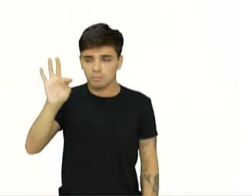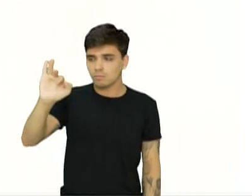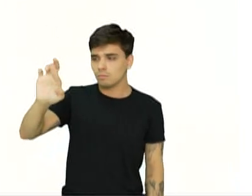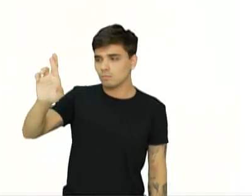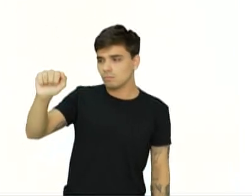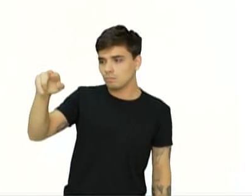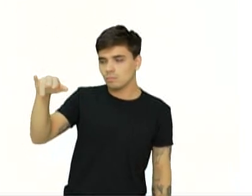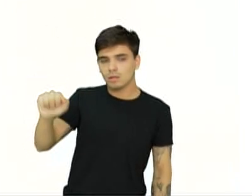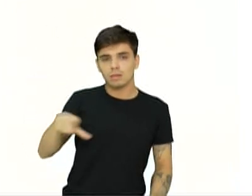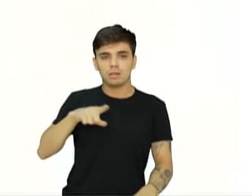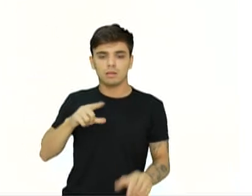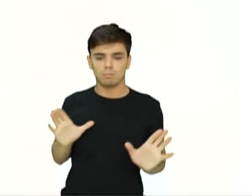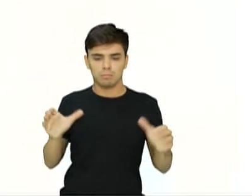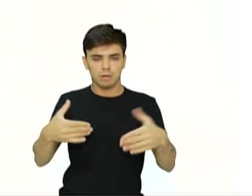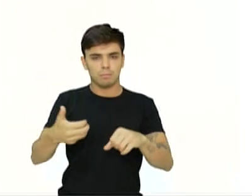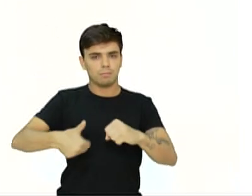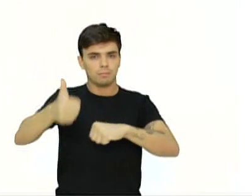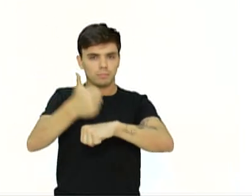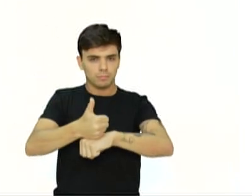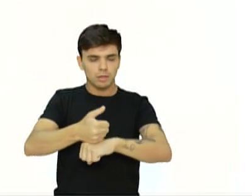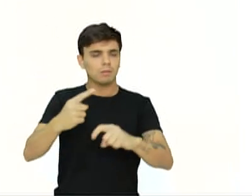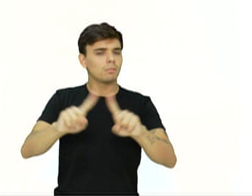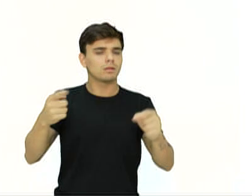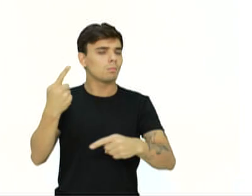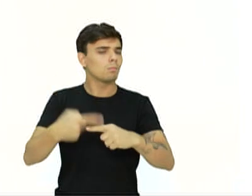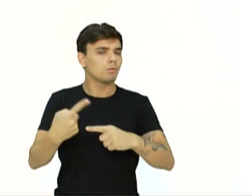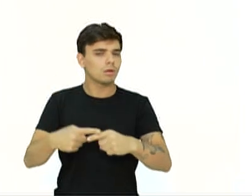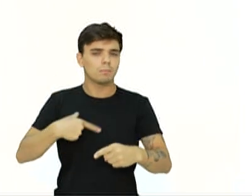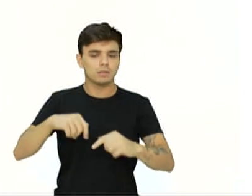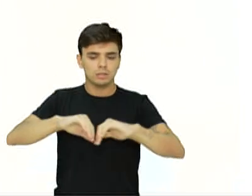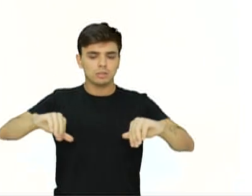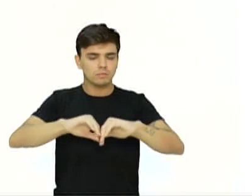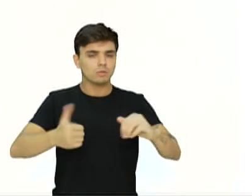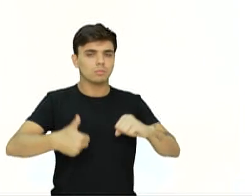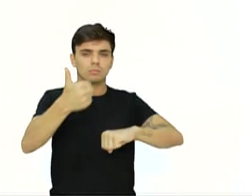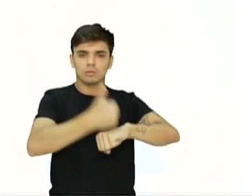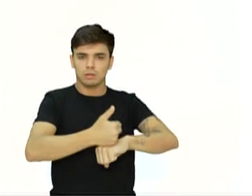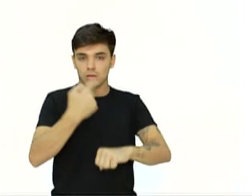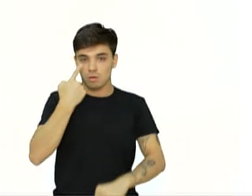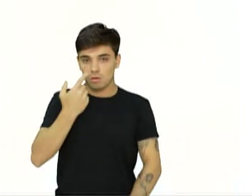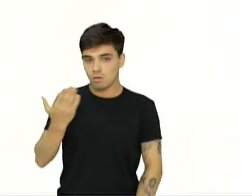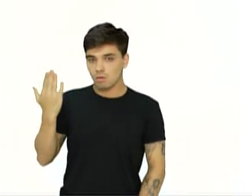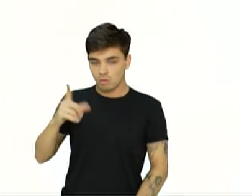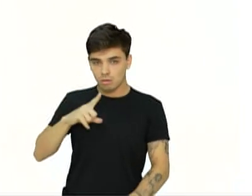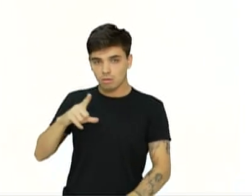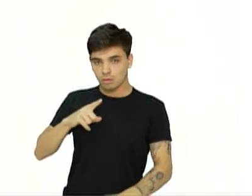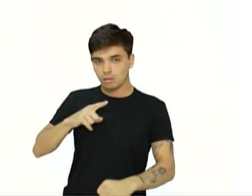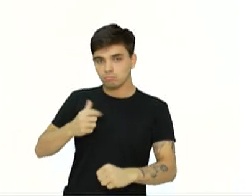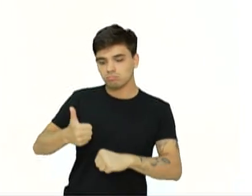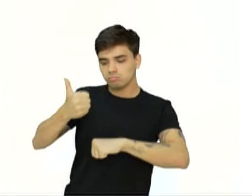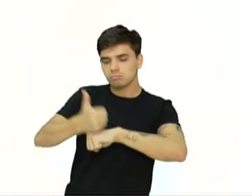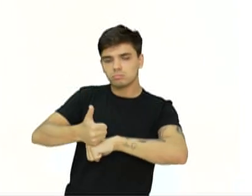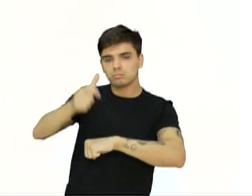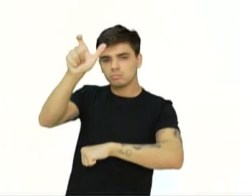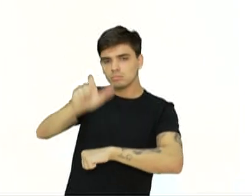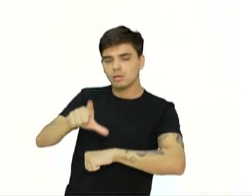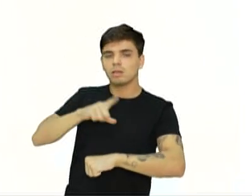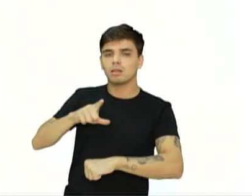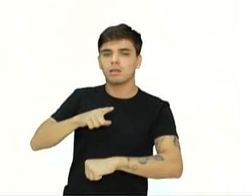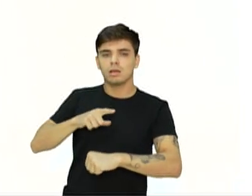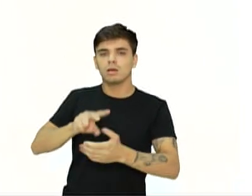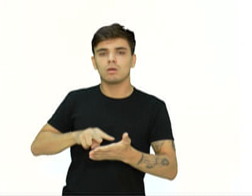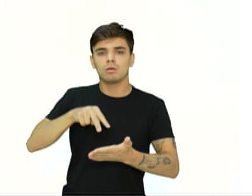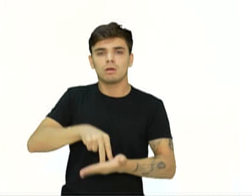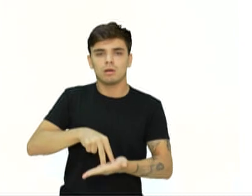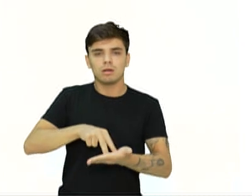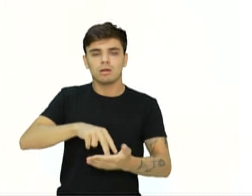de concentração de poder. Por que é necessário dividir o poder? Porque aquele que detém um poder é levado